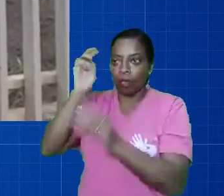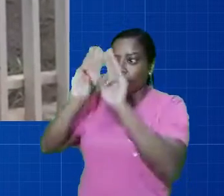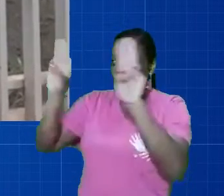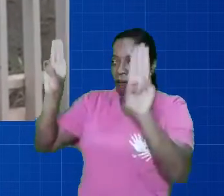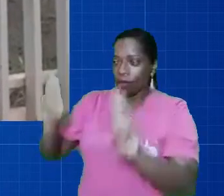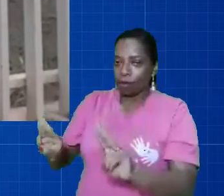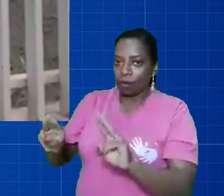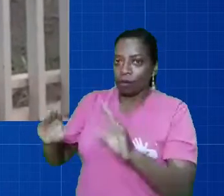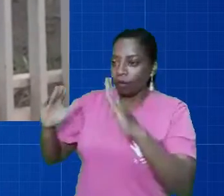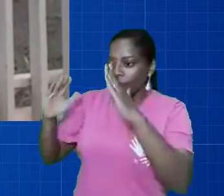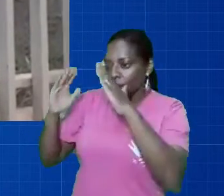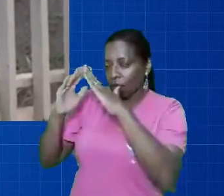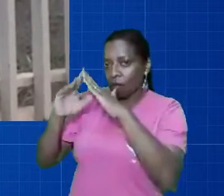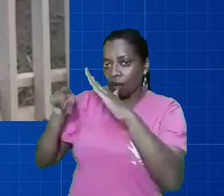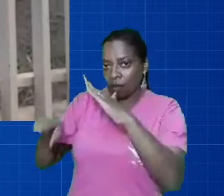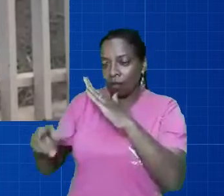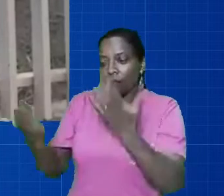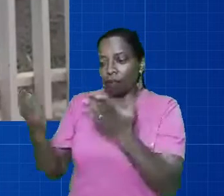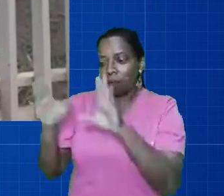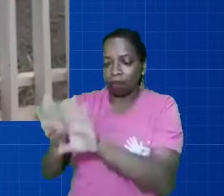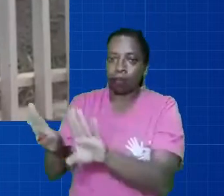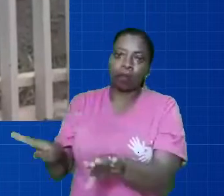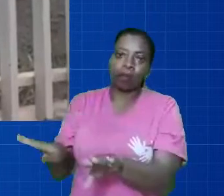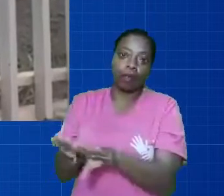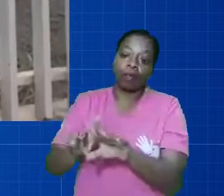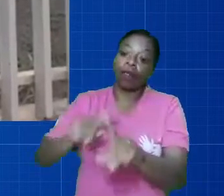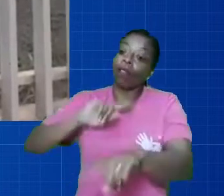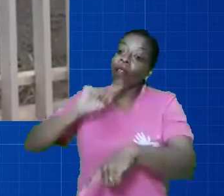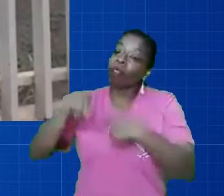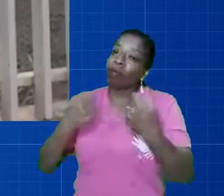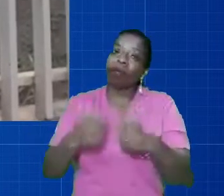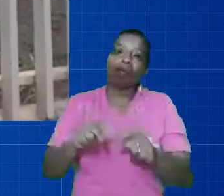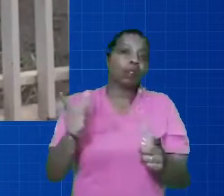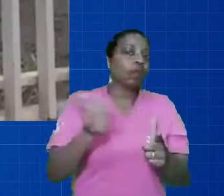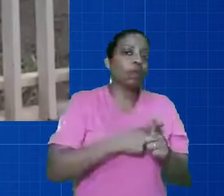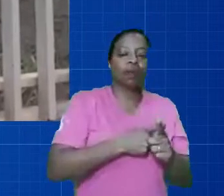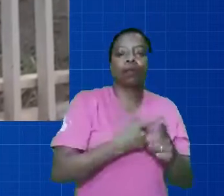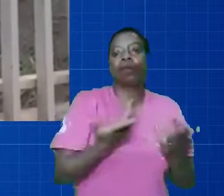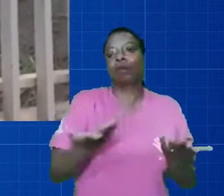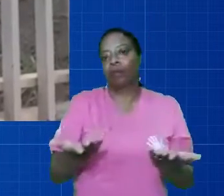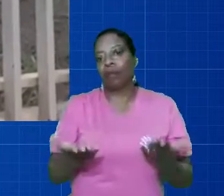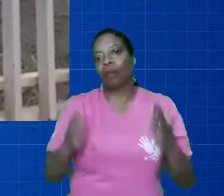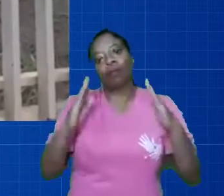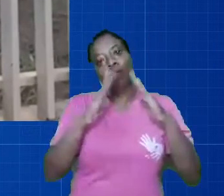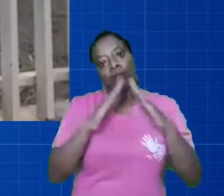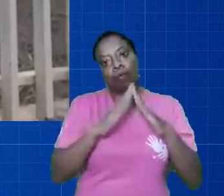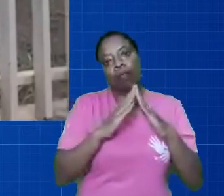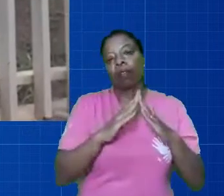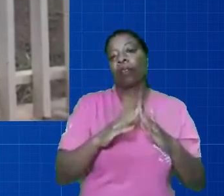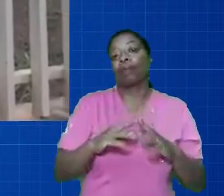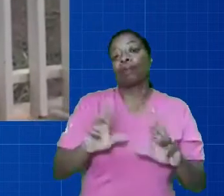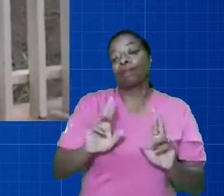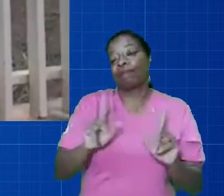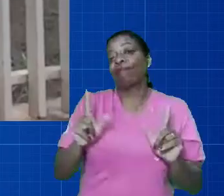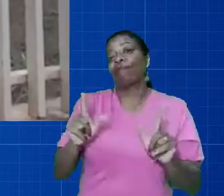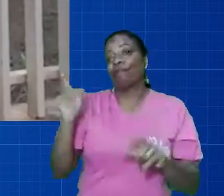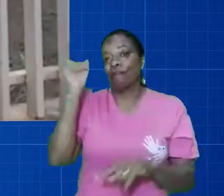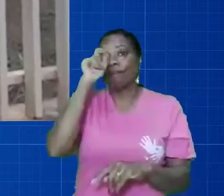partir daqui, o prédio da oficina de arte precisou ser alugado. Então, isso foi uma diferença também na organização desse